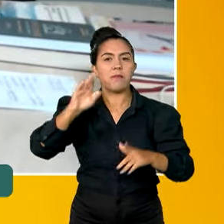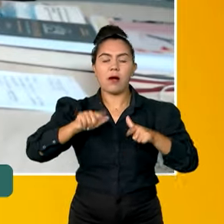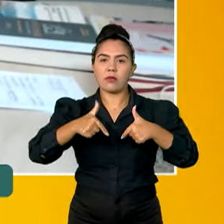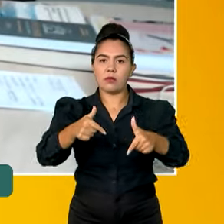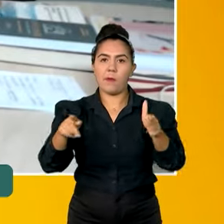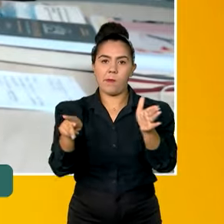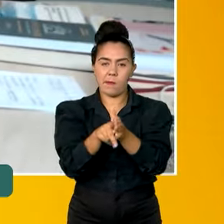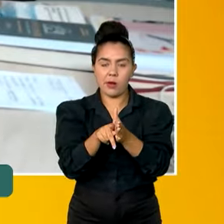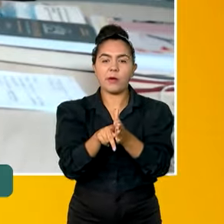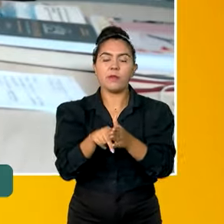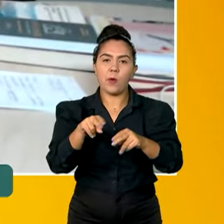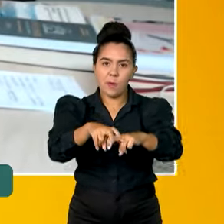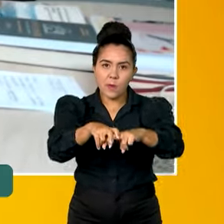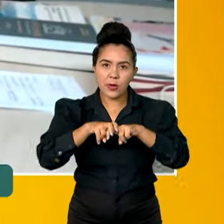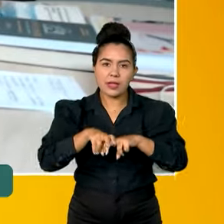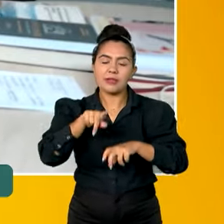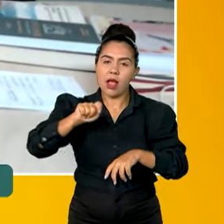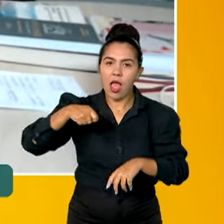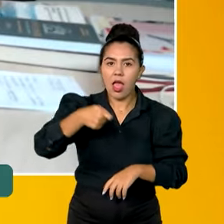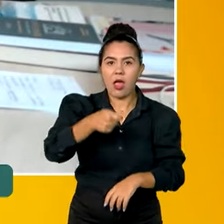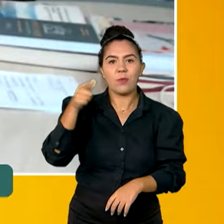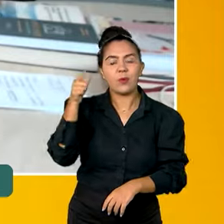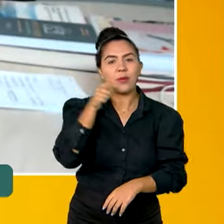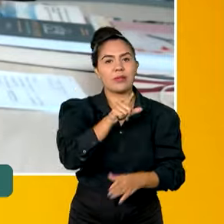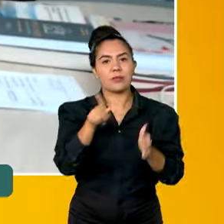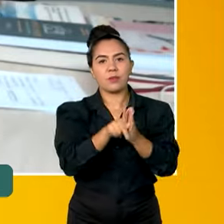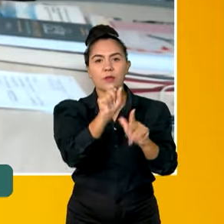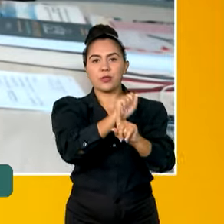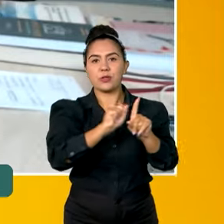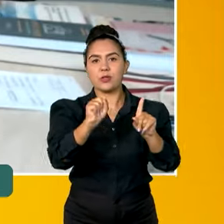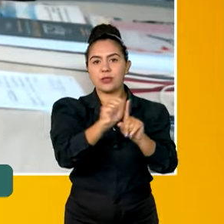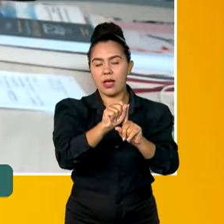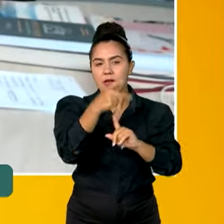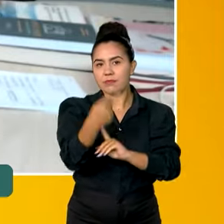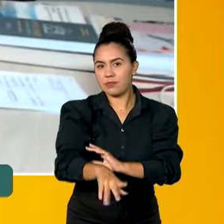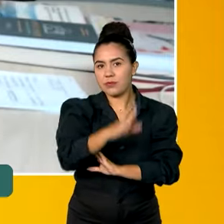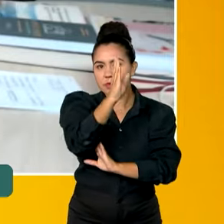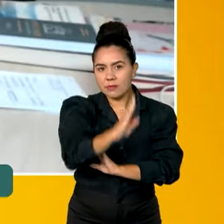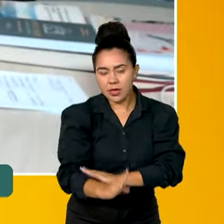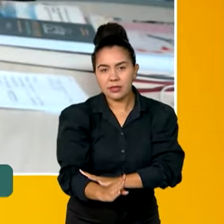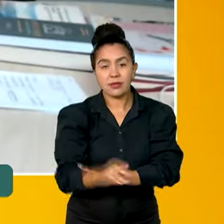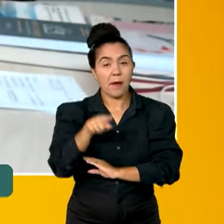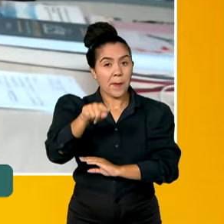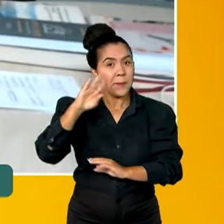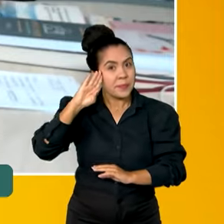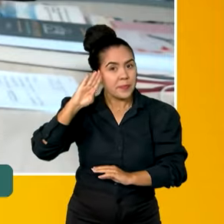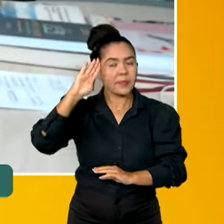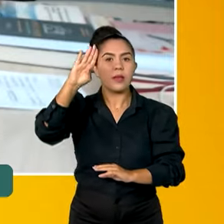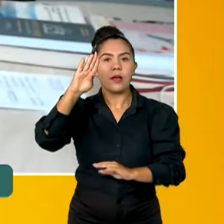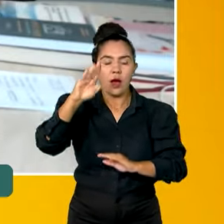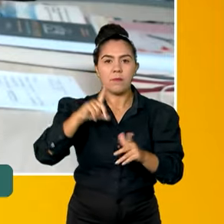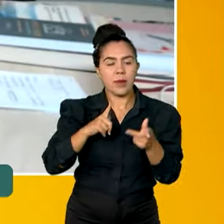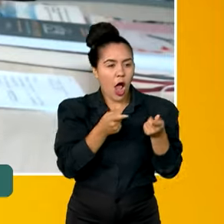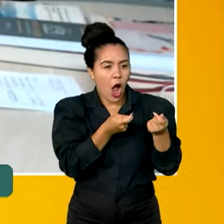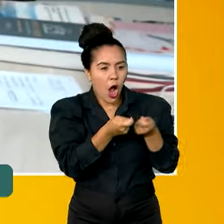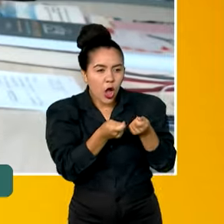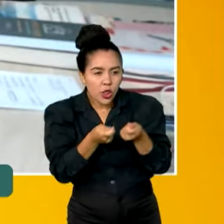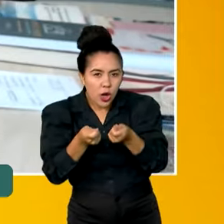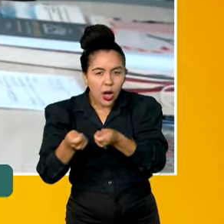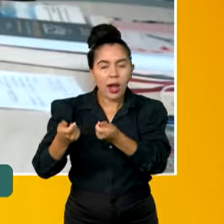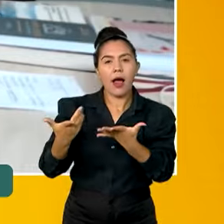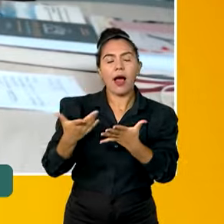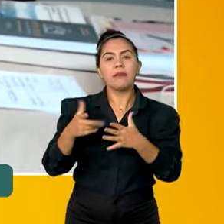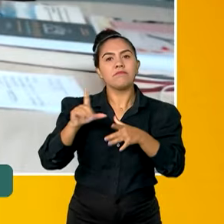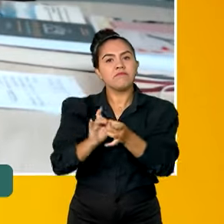Transparência ele é, portanto, uma conquista da sociedade brasileira. Ele é uma ferramenta central, né, para o controle social. Ele permite que